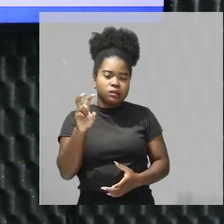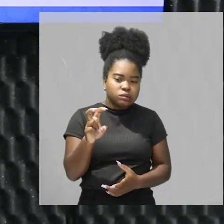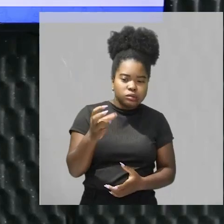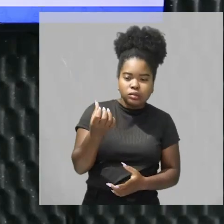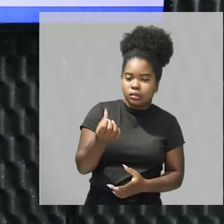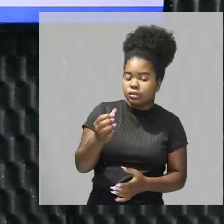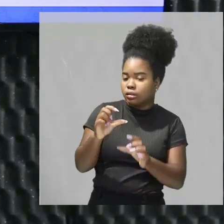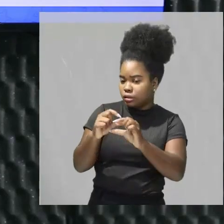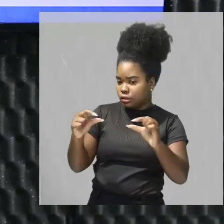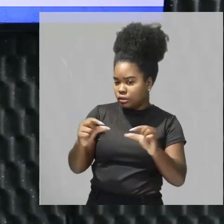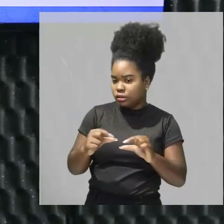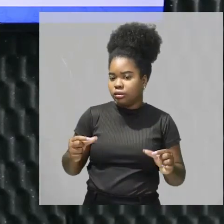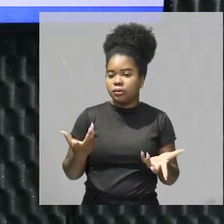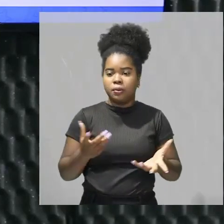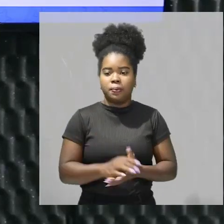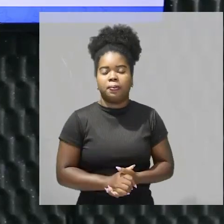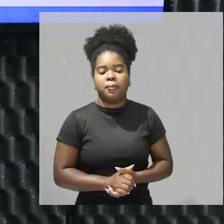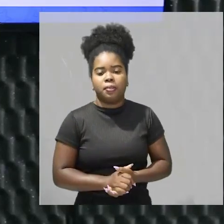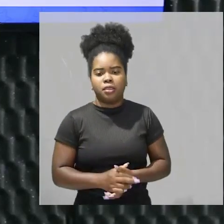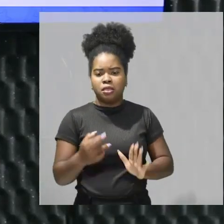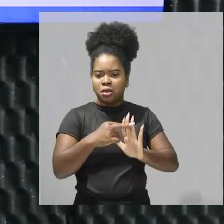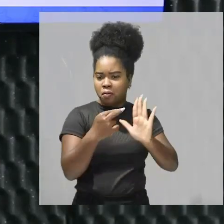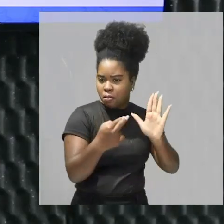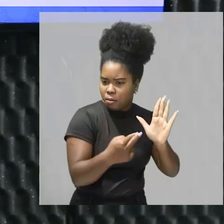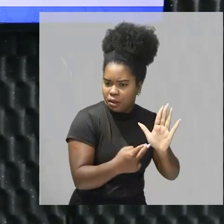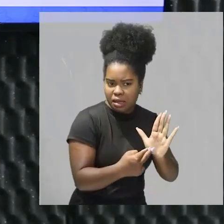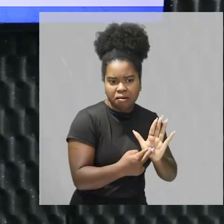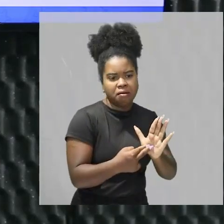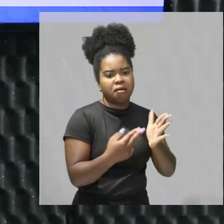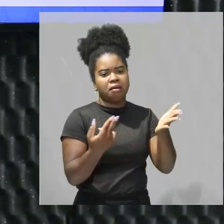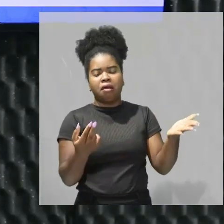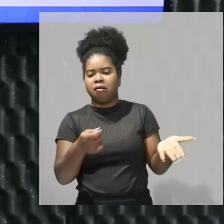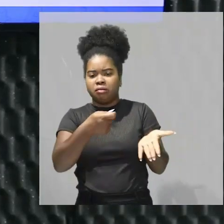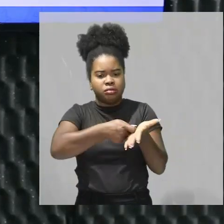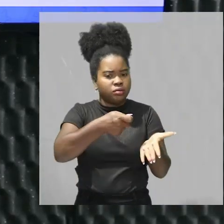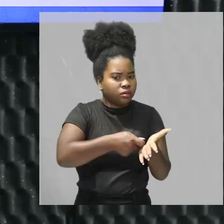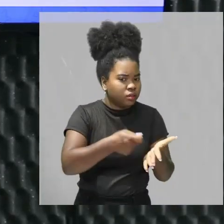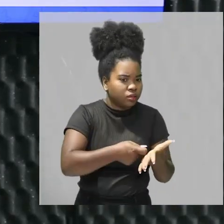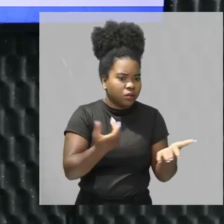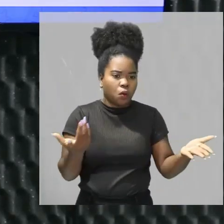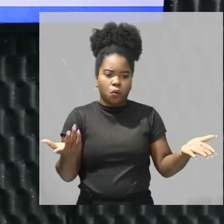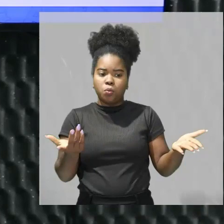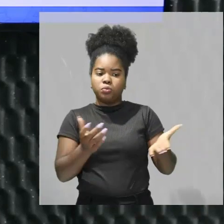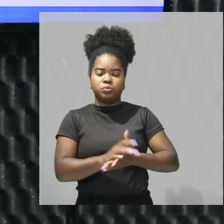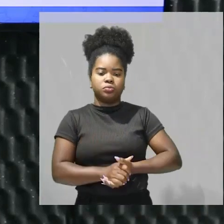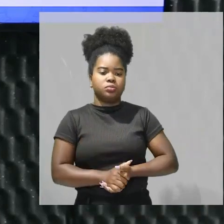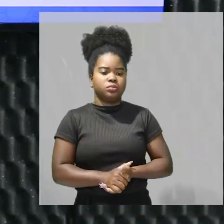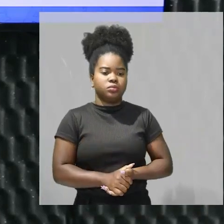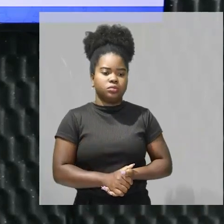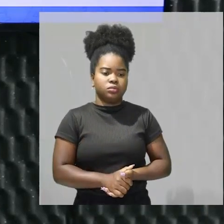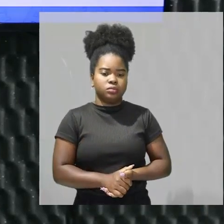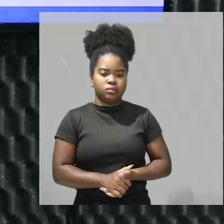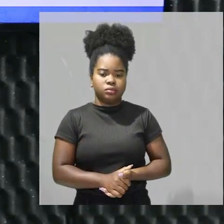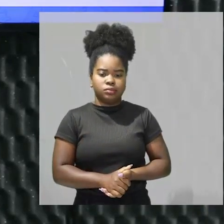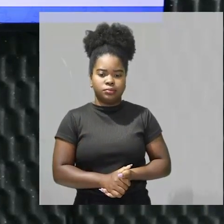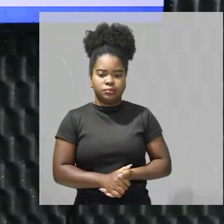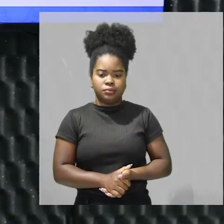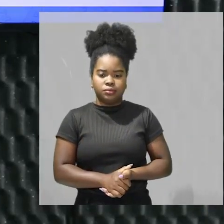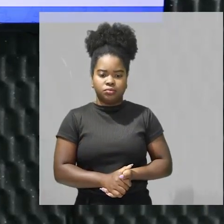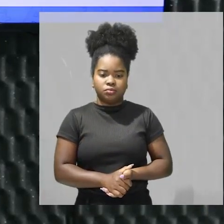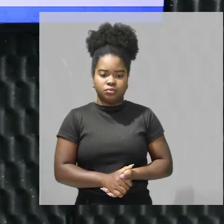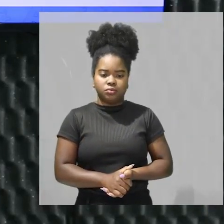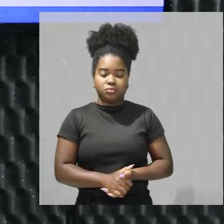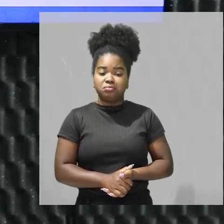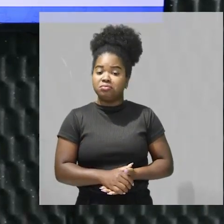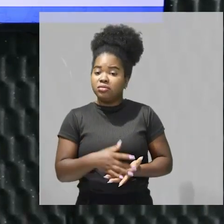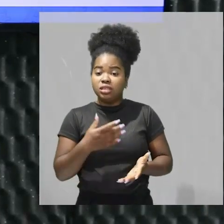6 linhas. Não é uma receita de bolo. Por exemplo, a introdução tem que ter 5 linhas, o desenvolvimento tem que ter 6. Não é uma receita de bolo.